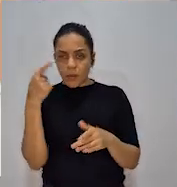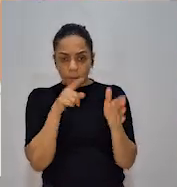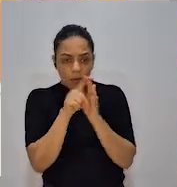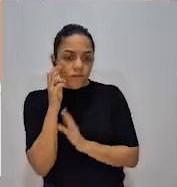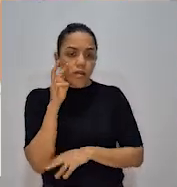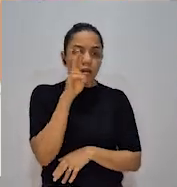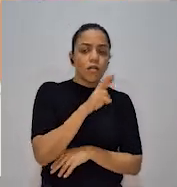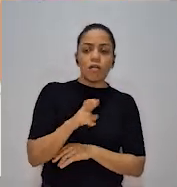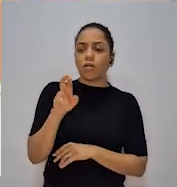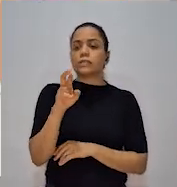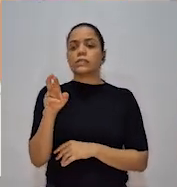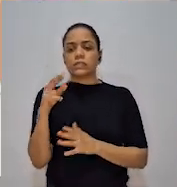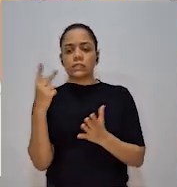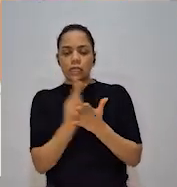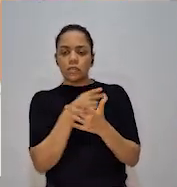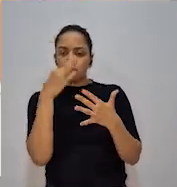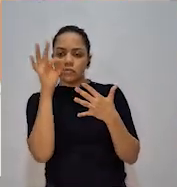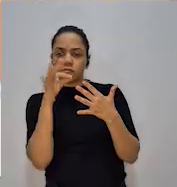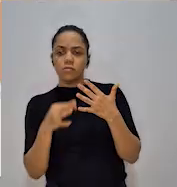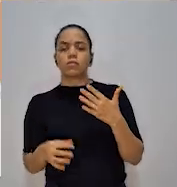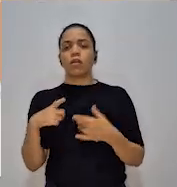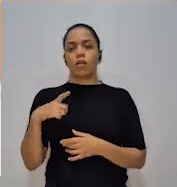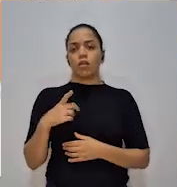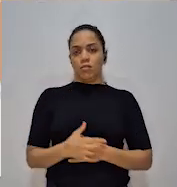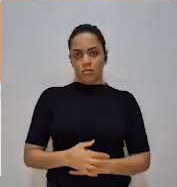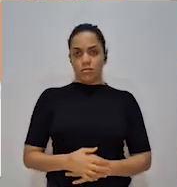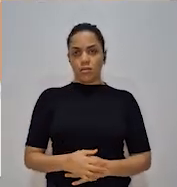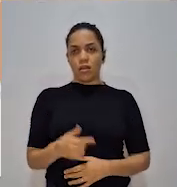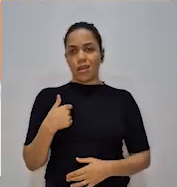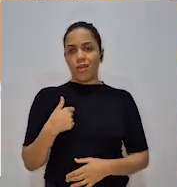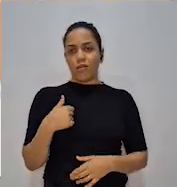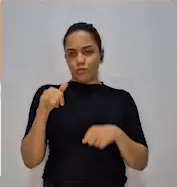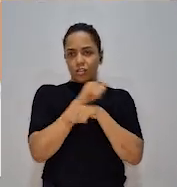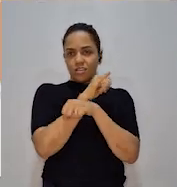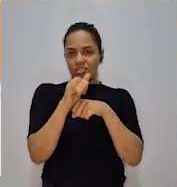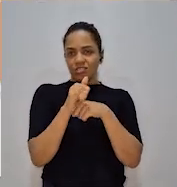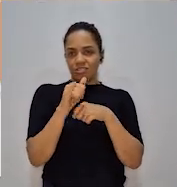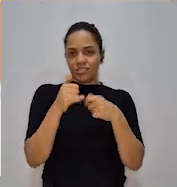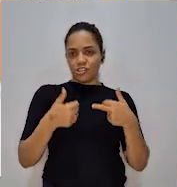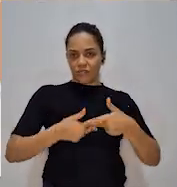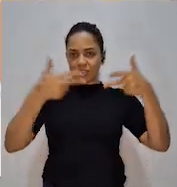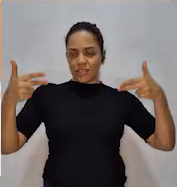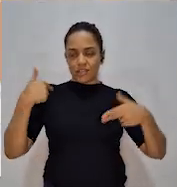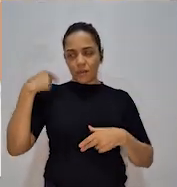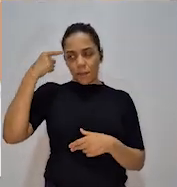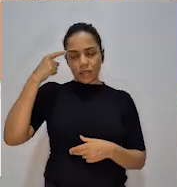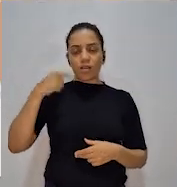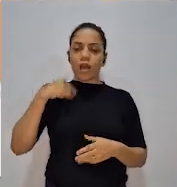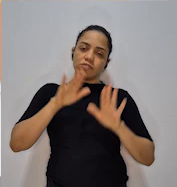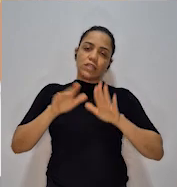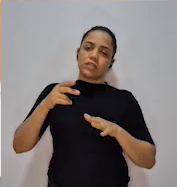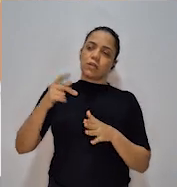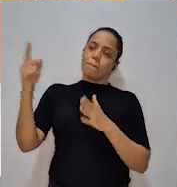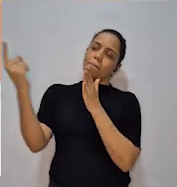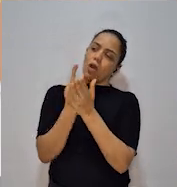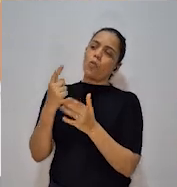da diversidade, como vocês viram, é um pilar da consultoria que eu trabalho. E aí, a gente vai visitar a empresa. Ah, mas eu quero ter